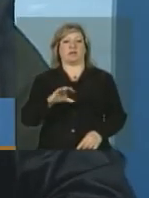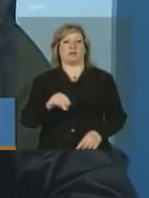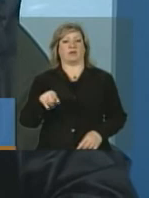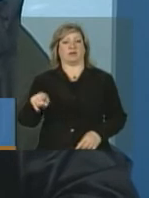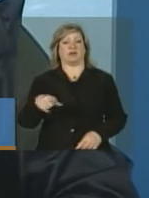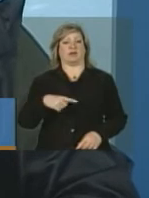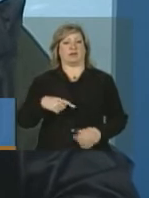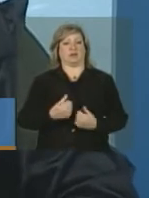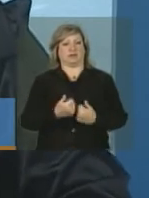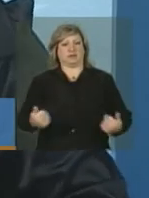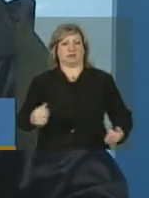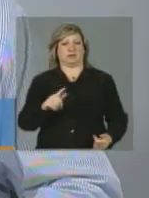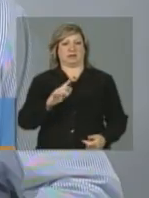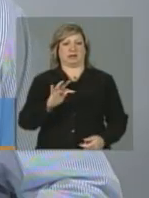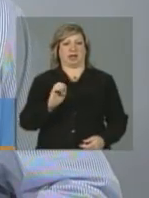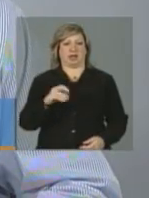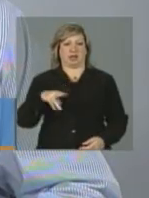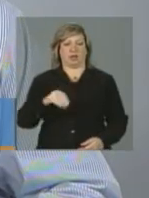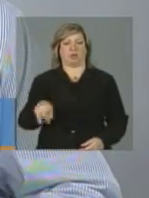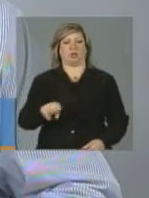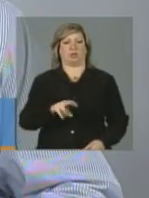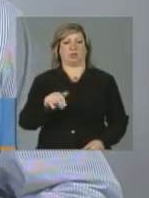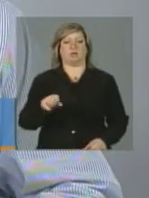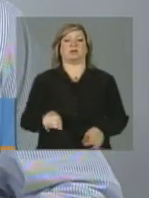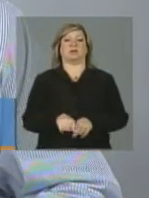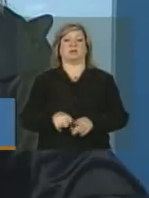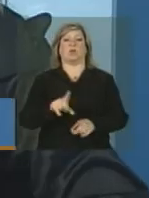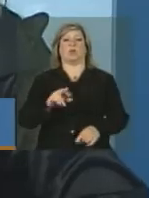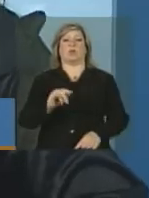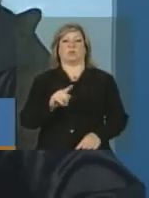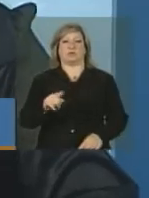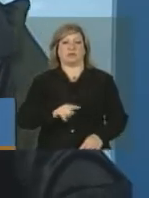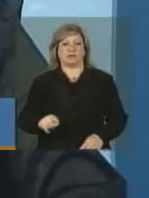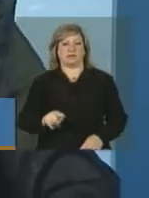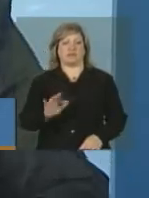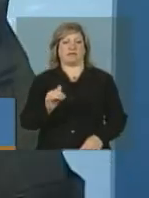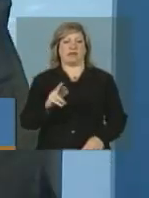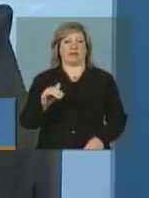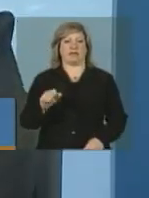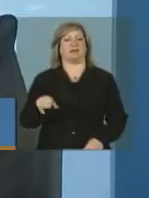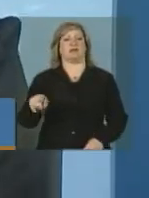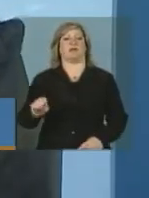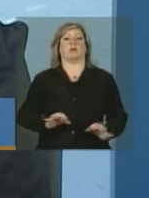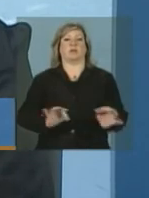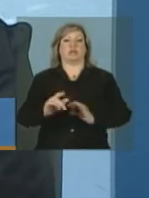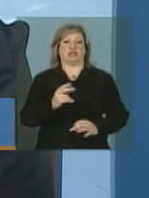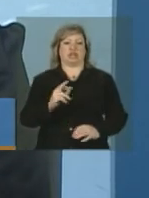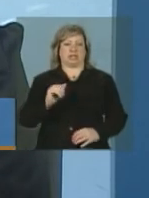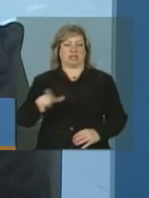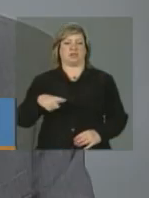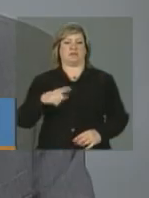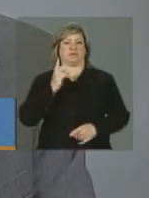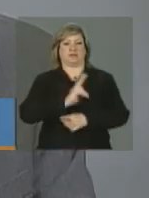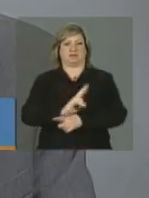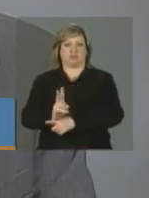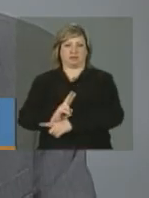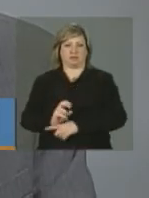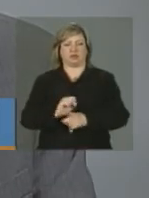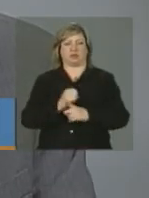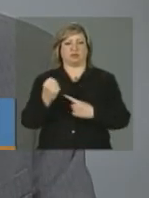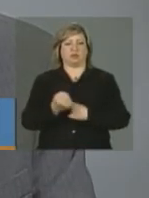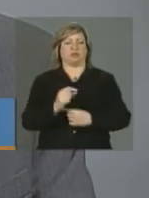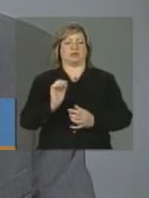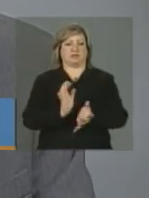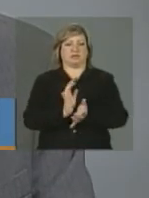assessor técnico do SUAS, e Luiz Otávio Farias, que é o Coordenador Geral de Vigilância Socioassistencial